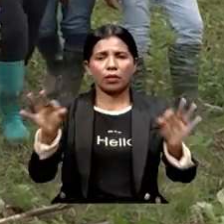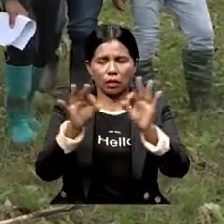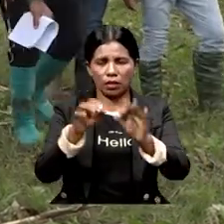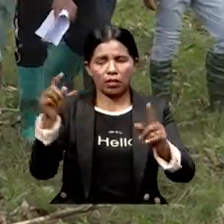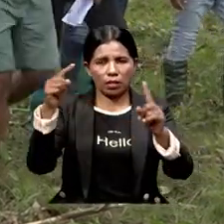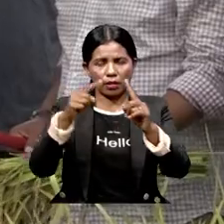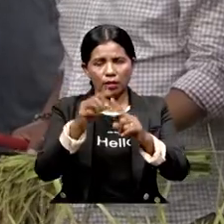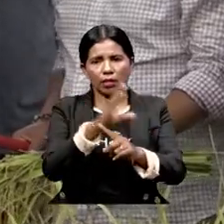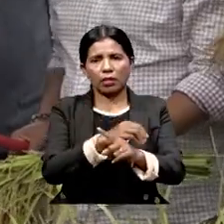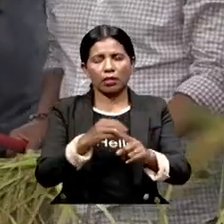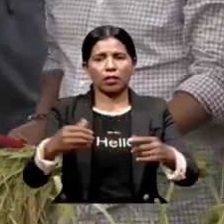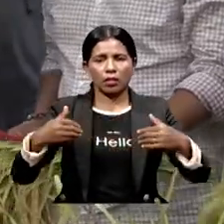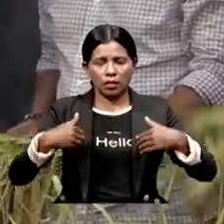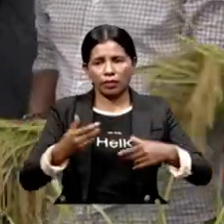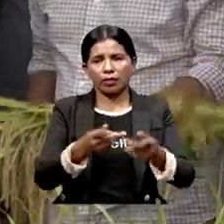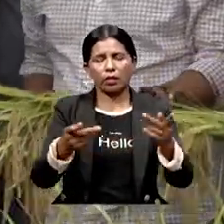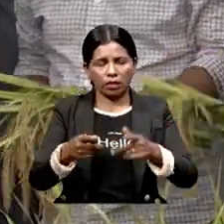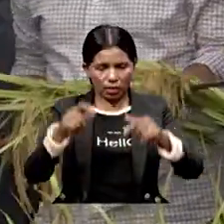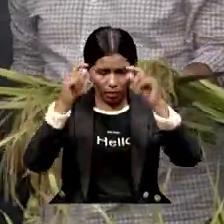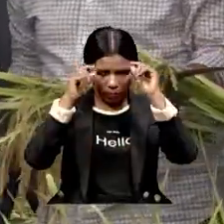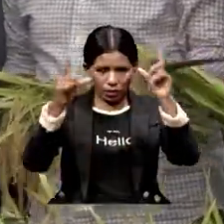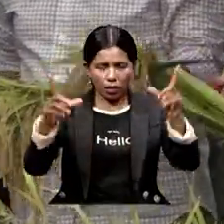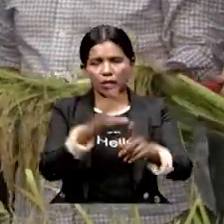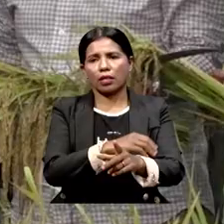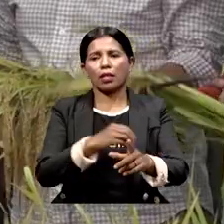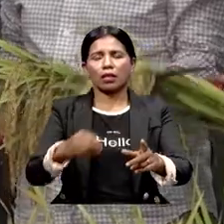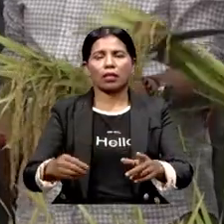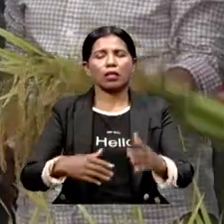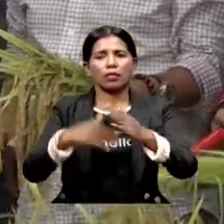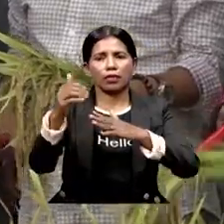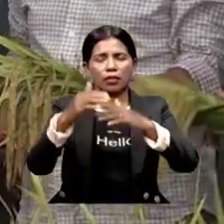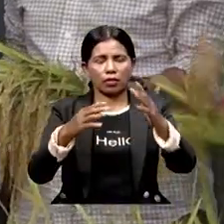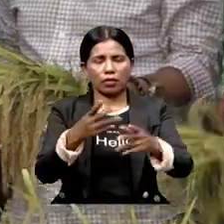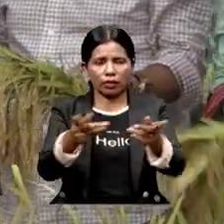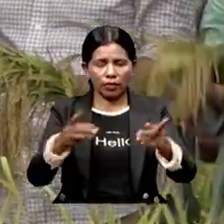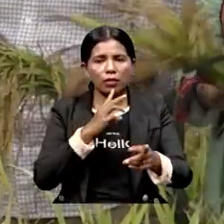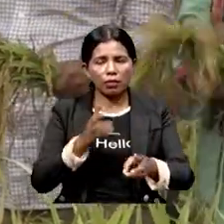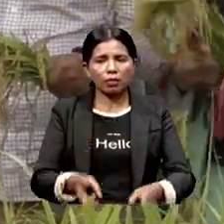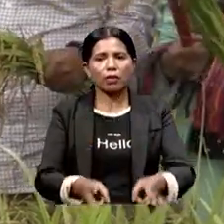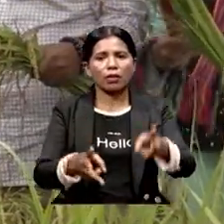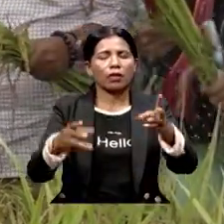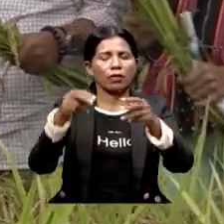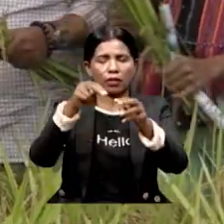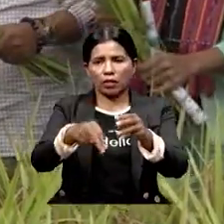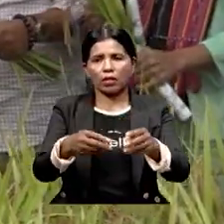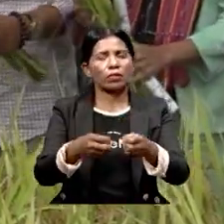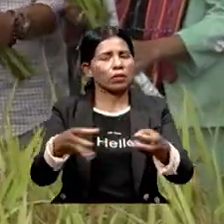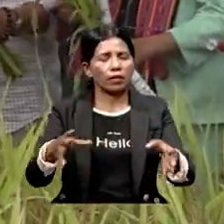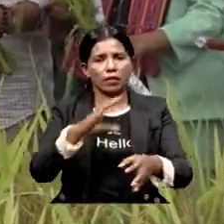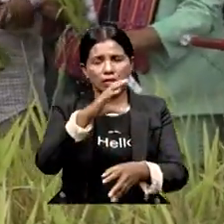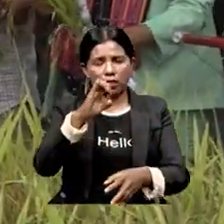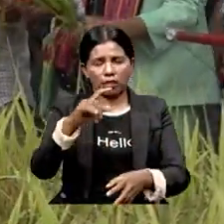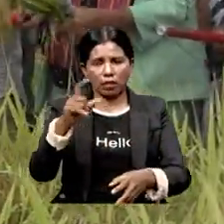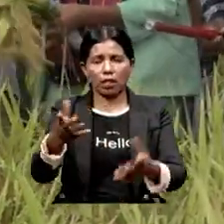dihare área potencial sira ia territorio nacional nebe ia infraestructura no irrigação mai be natara abandonado. CCI Teli